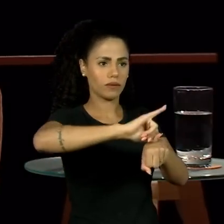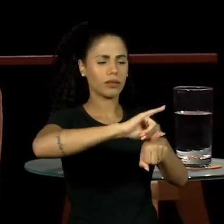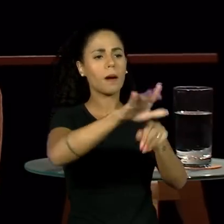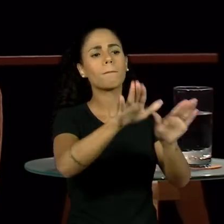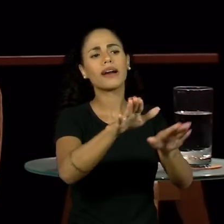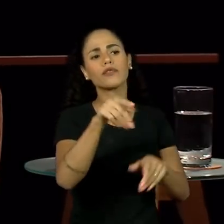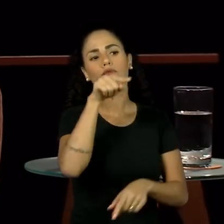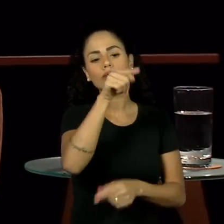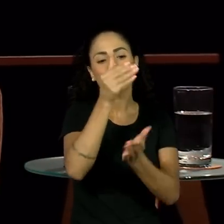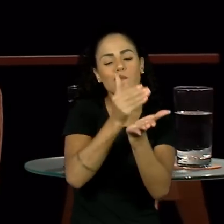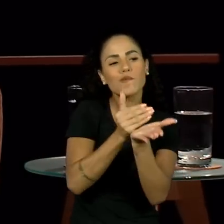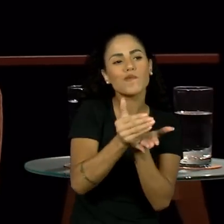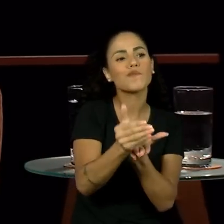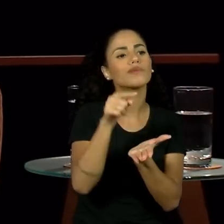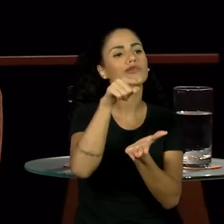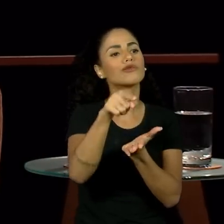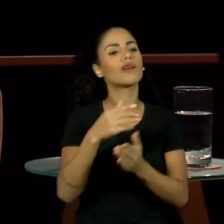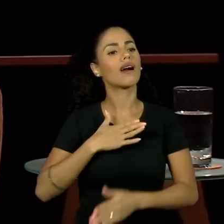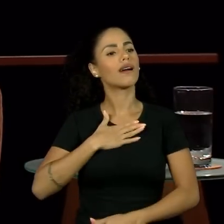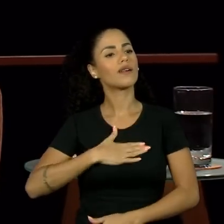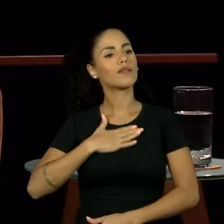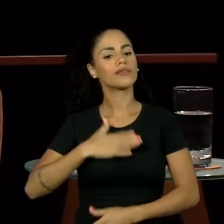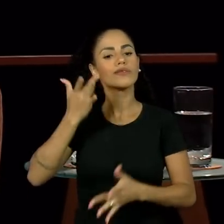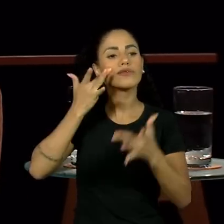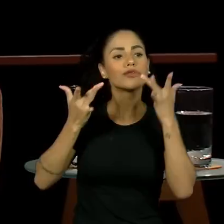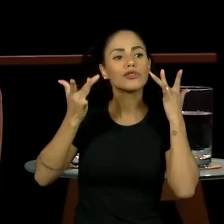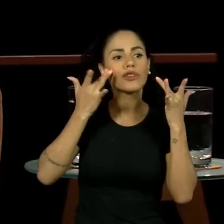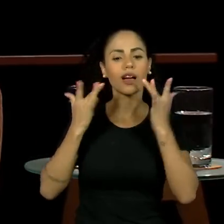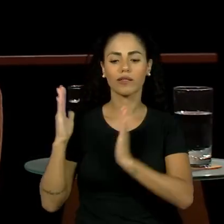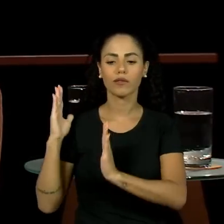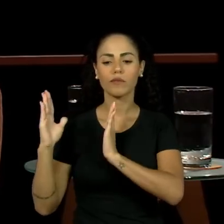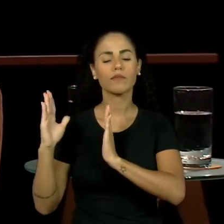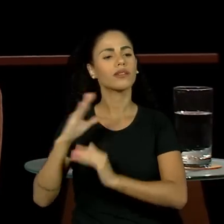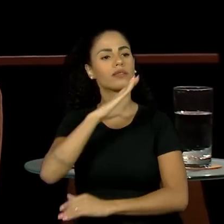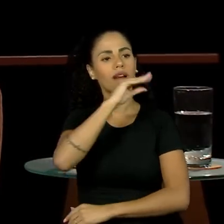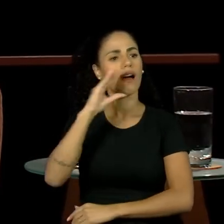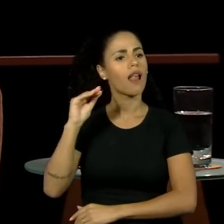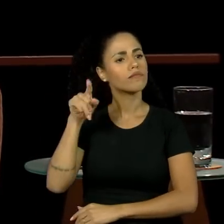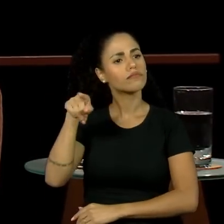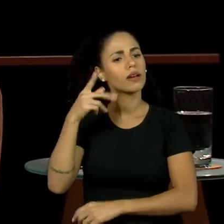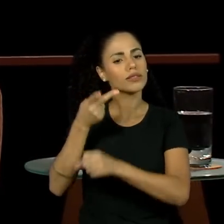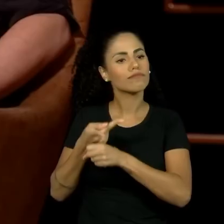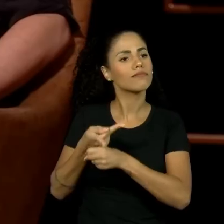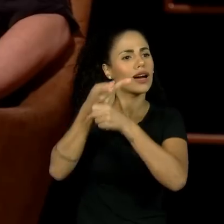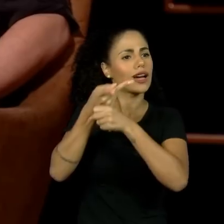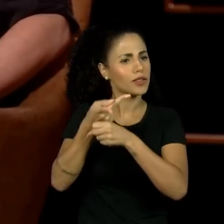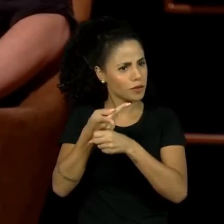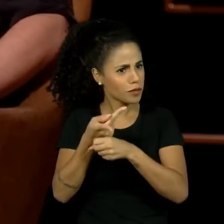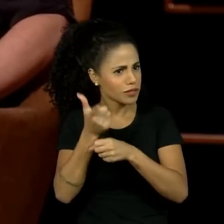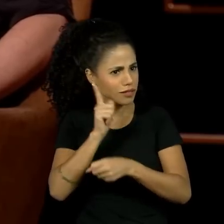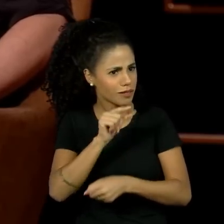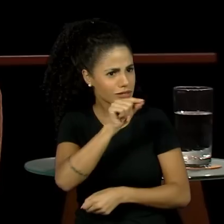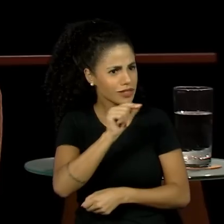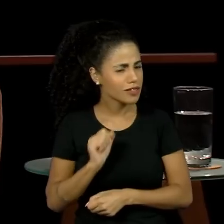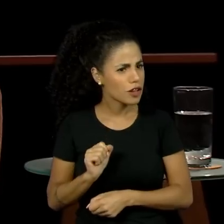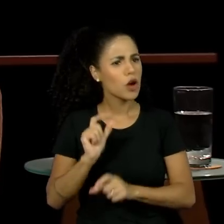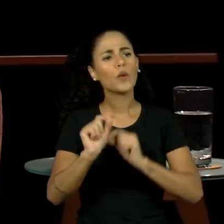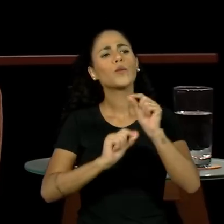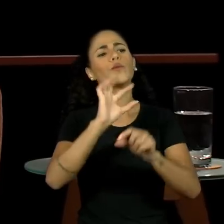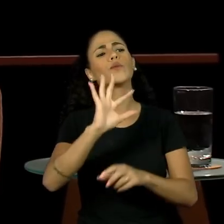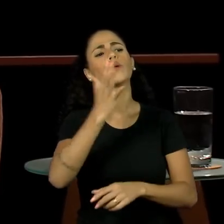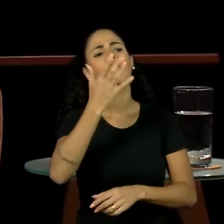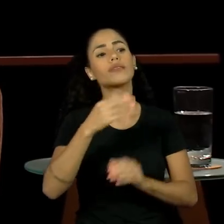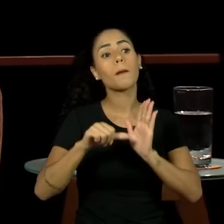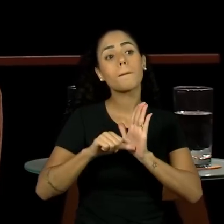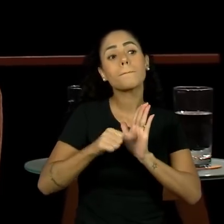no teatro começou na adolescência e já ganhando um prêmio de melhor ator revelação. Isso. Né? Como é que aconteceu essa sua